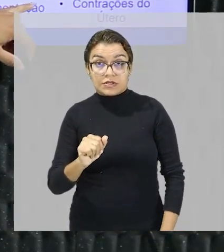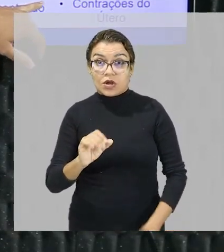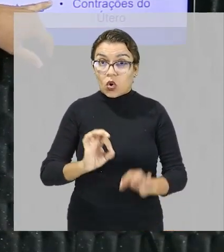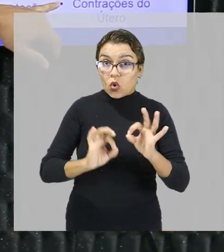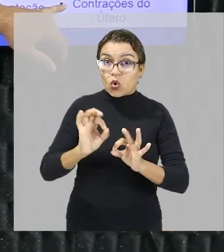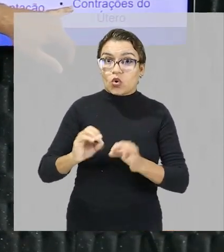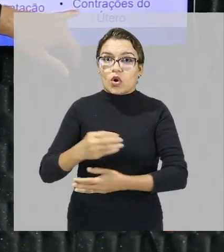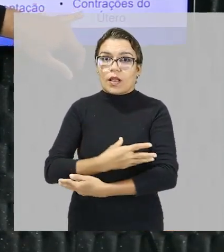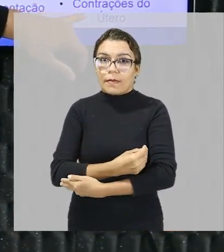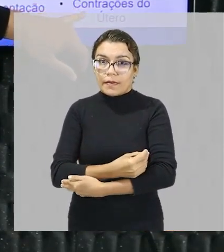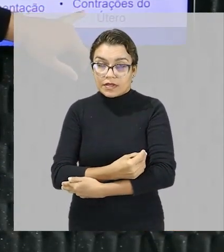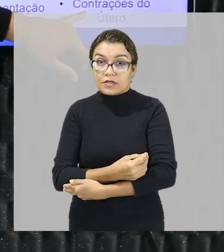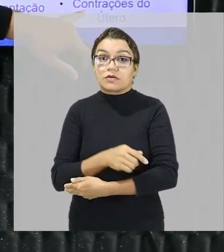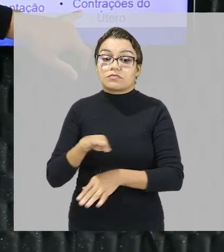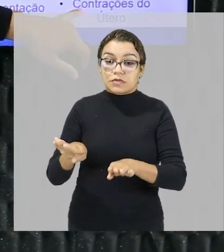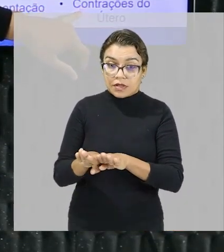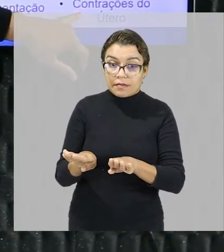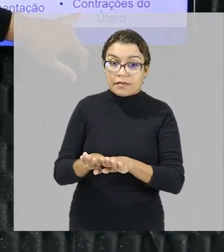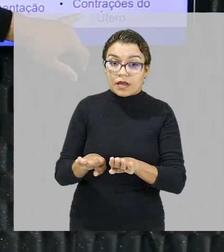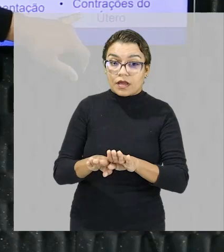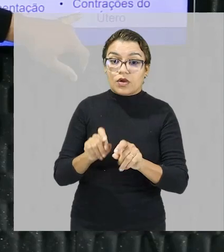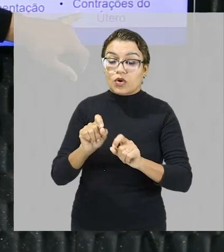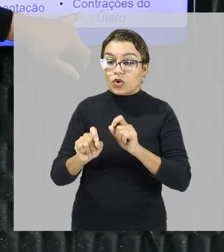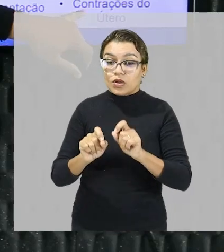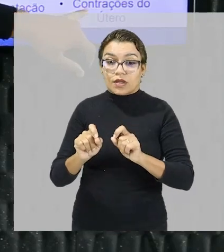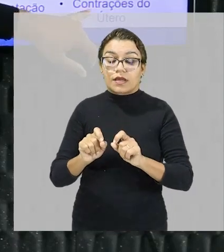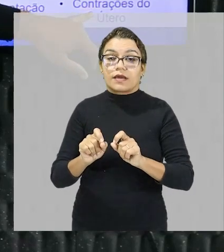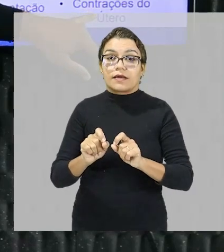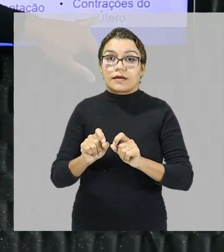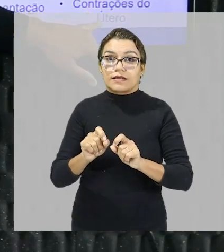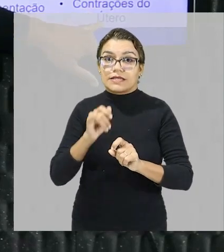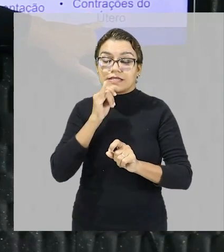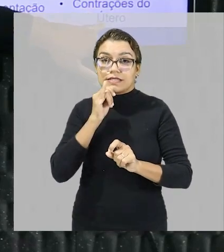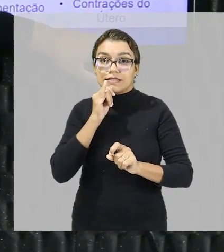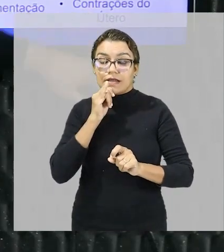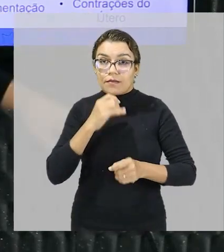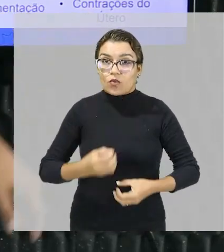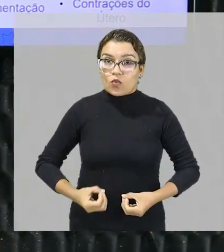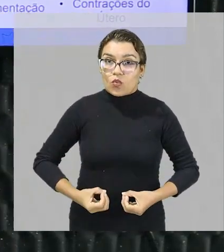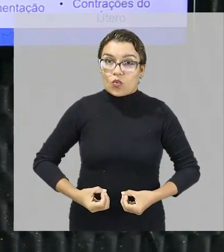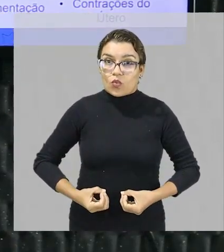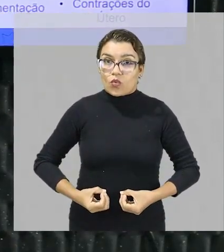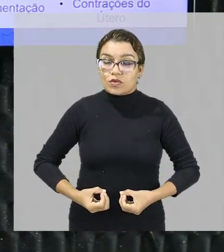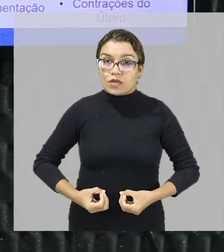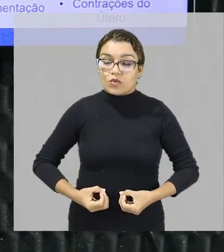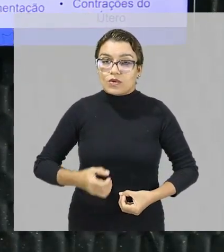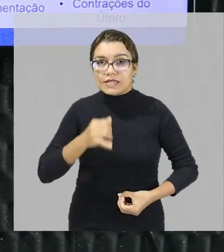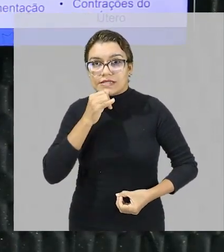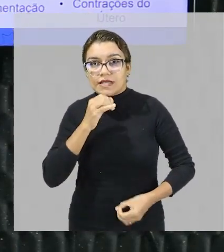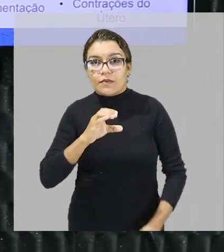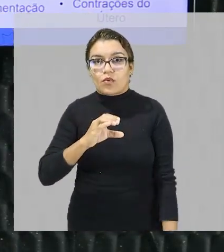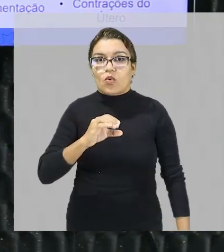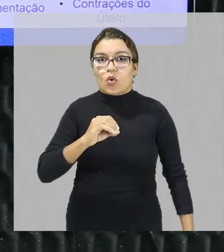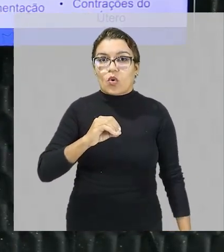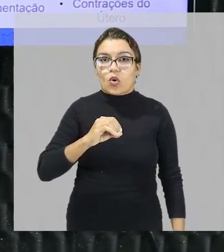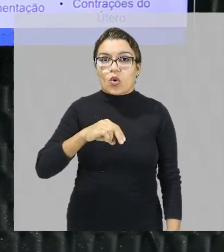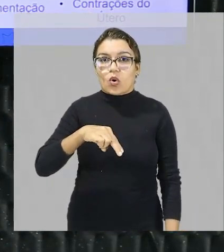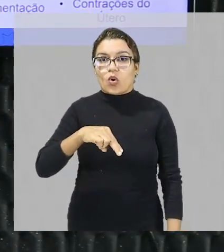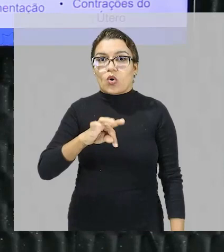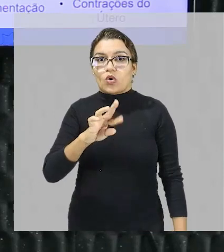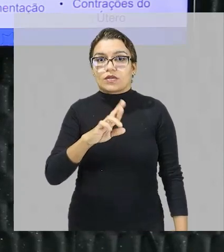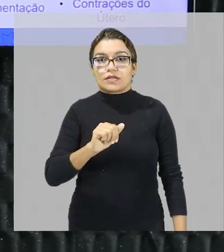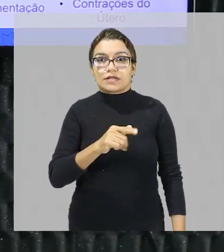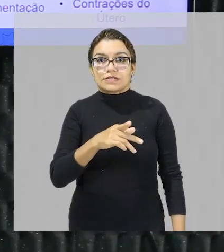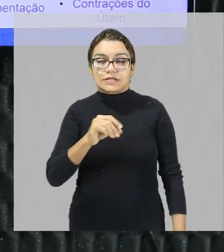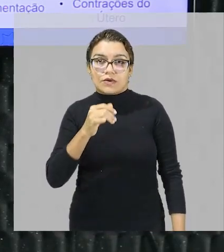para vocês, ela que vai também estimular a contração do útero. Na hora que a mulher vai ter bebezinho, né, na hora que ela vai